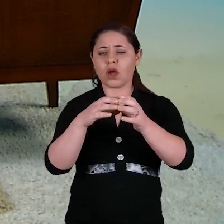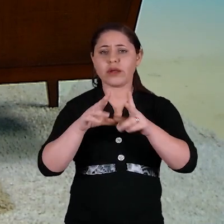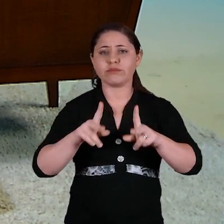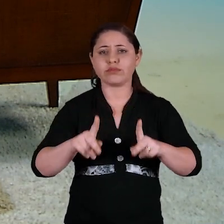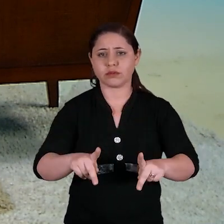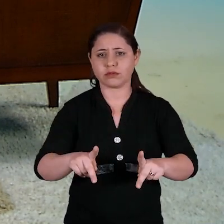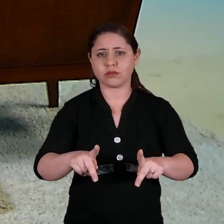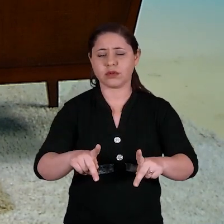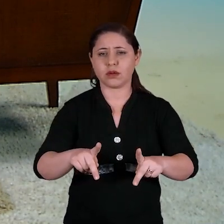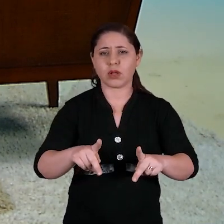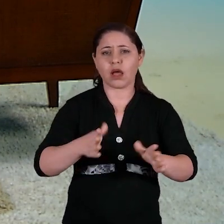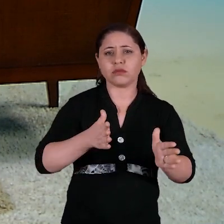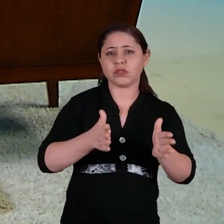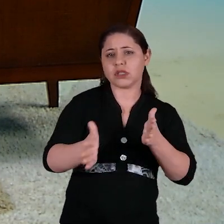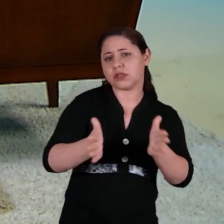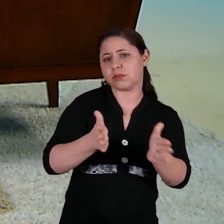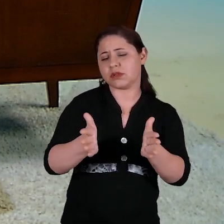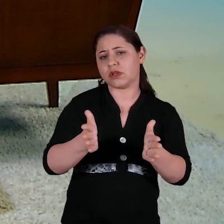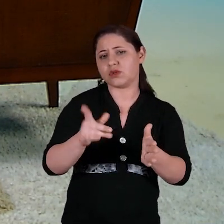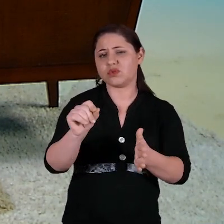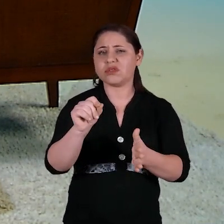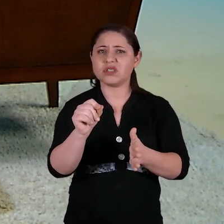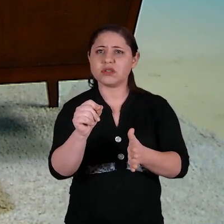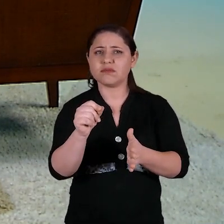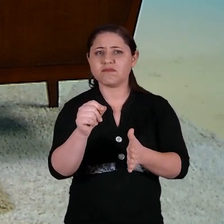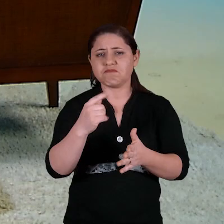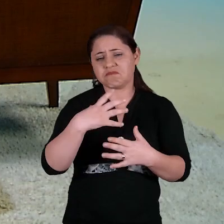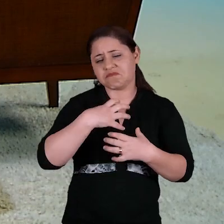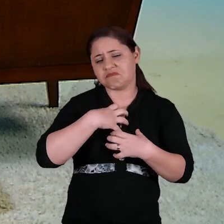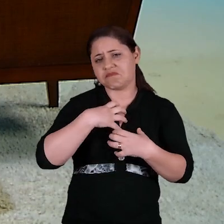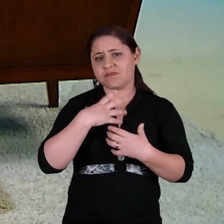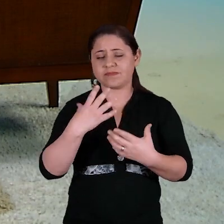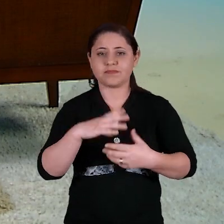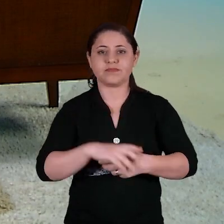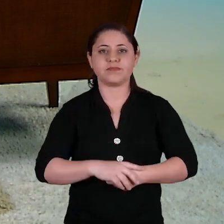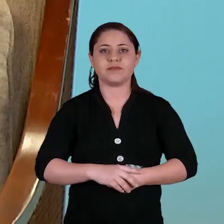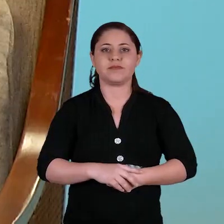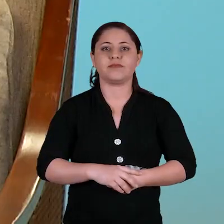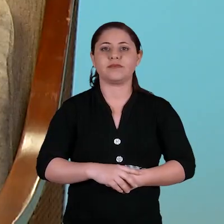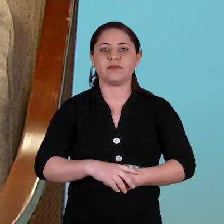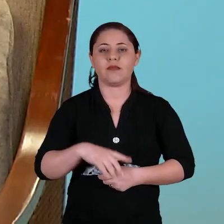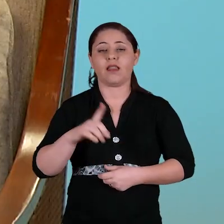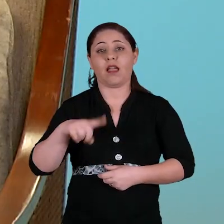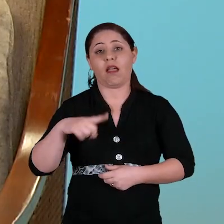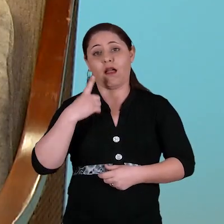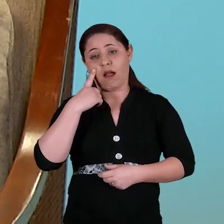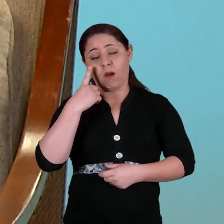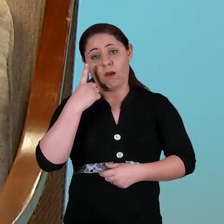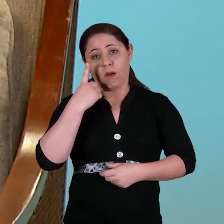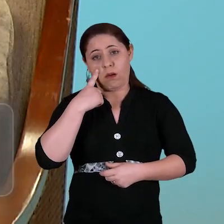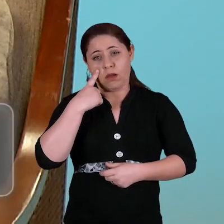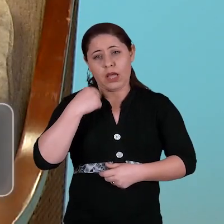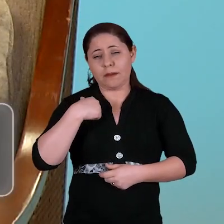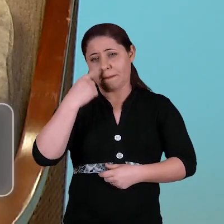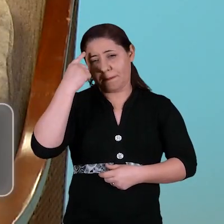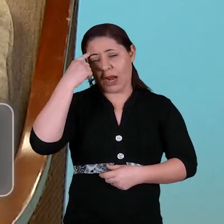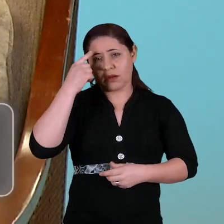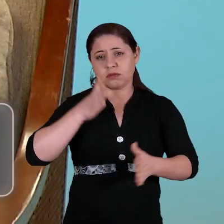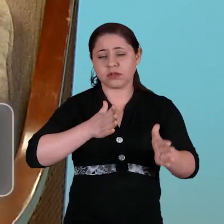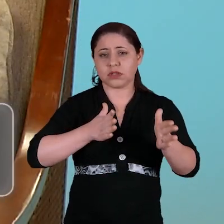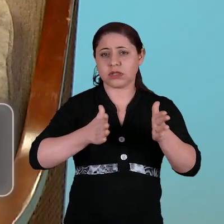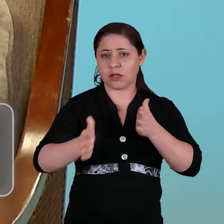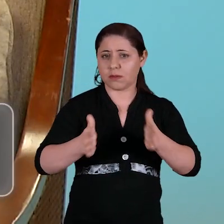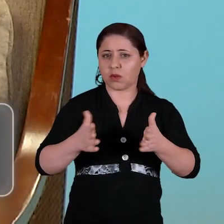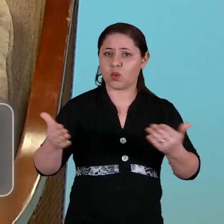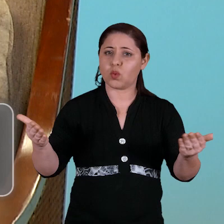públicos, a questão da acessibilidade, o que chega até você, por exemplo? Sim. Então, olha, eu acho que a